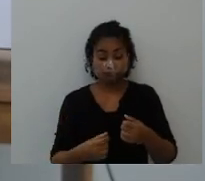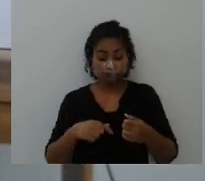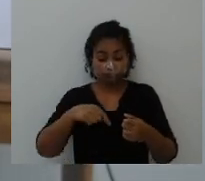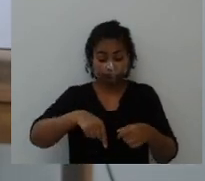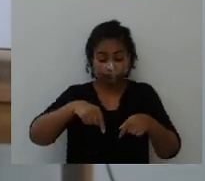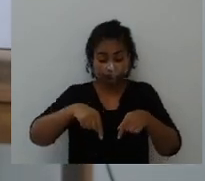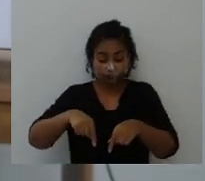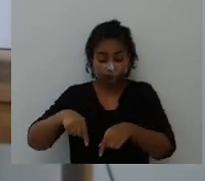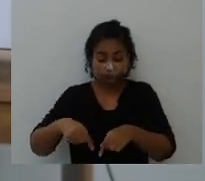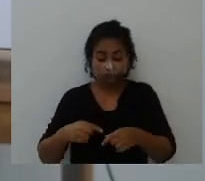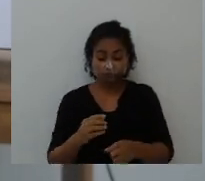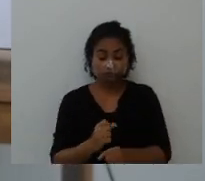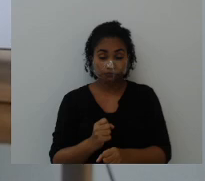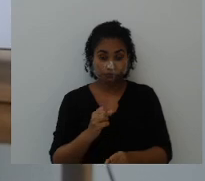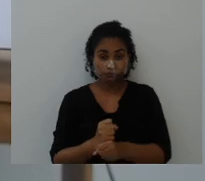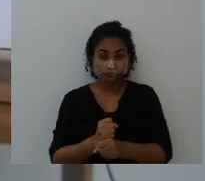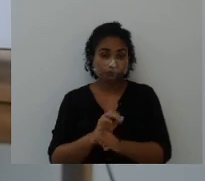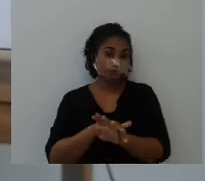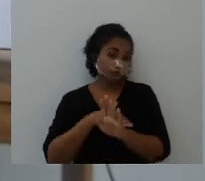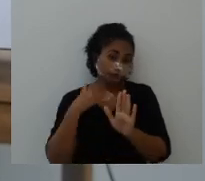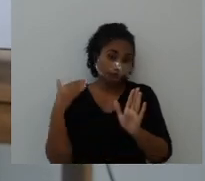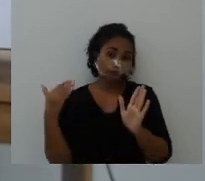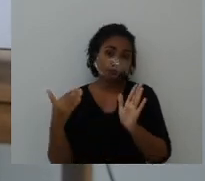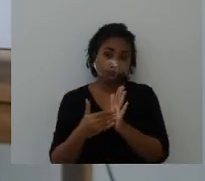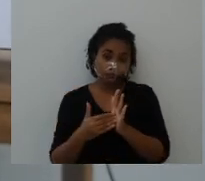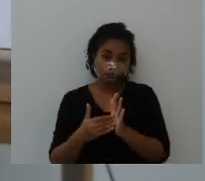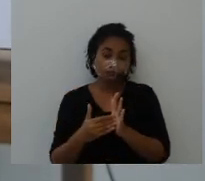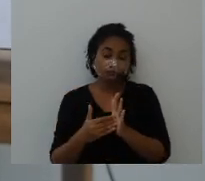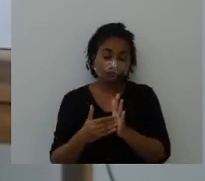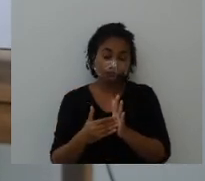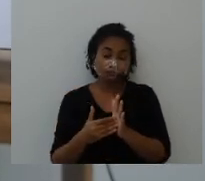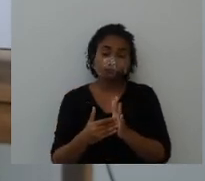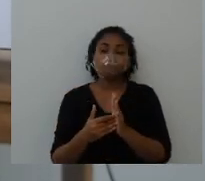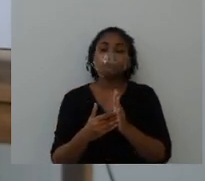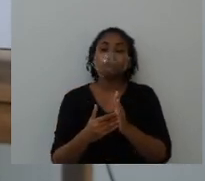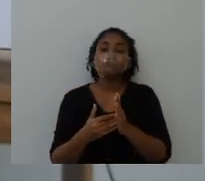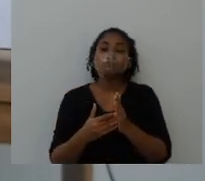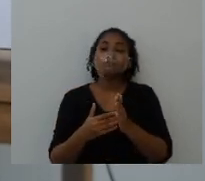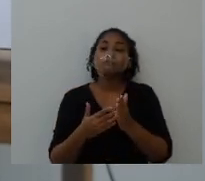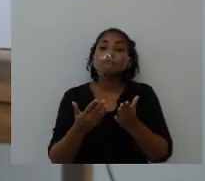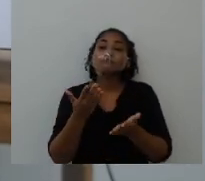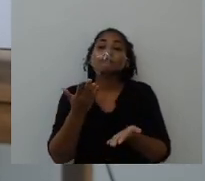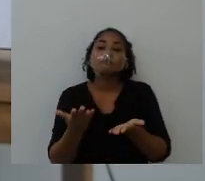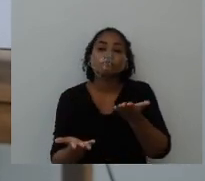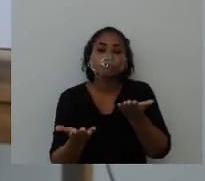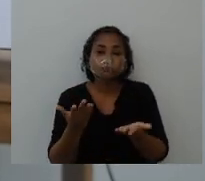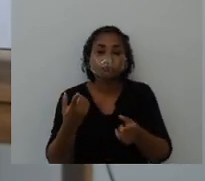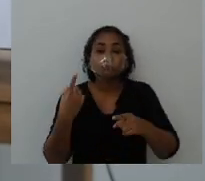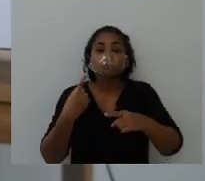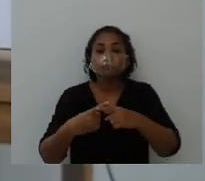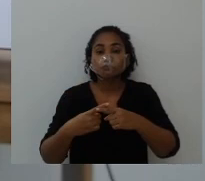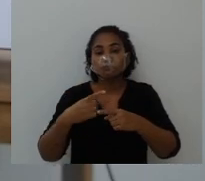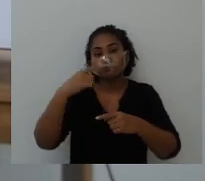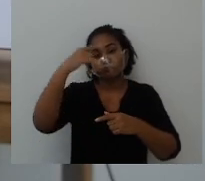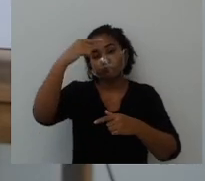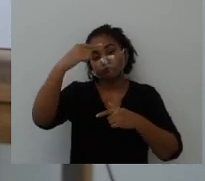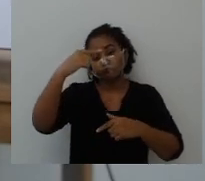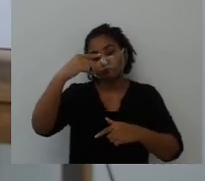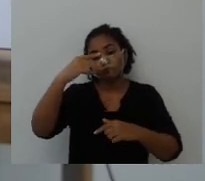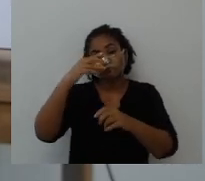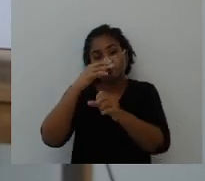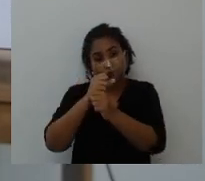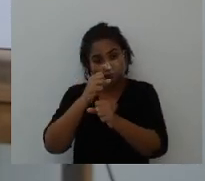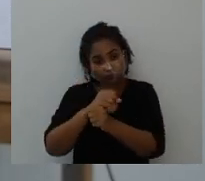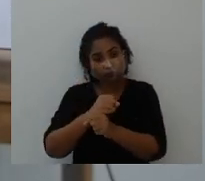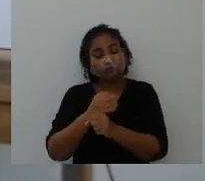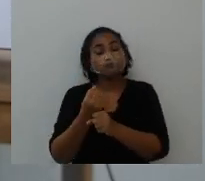baixo e vai somar todas elas. E aí onde é que entra a questão do equilíbrio. O resultado dessa